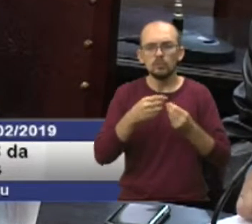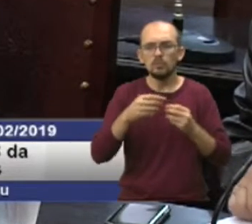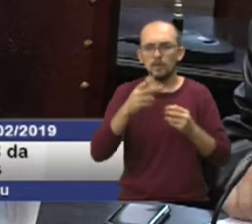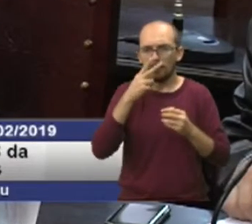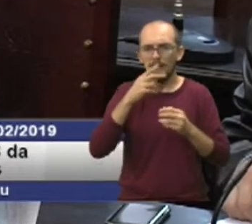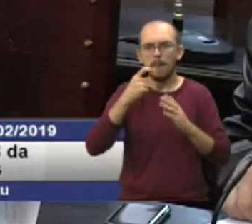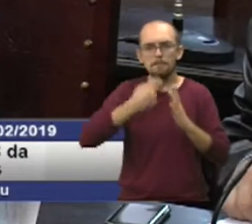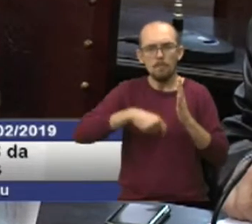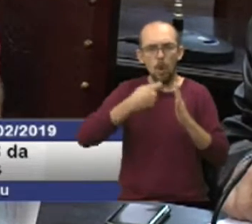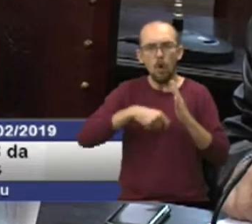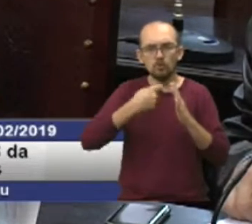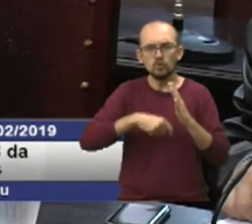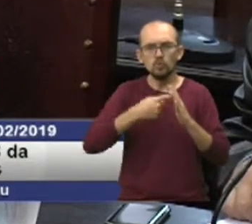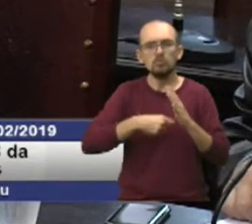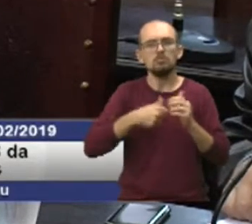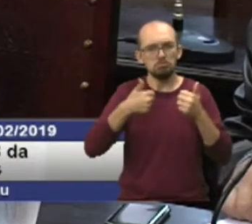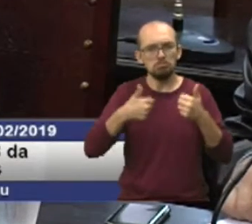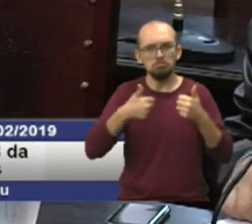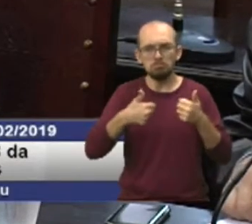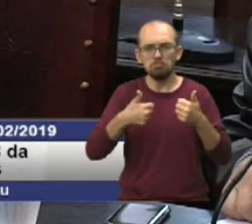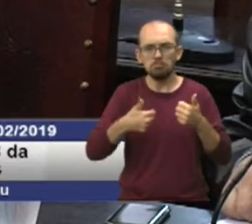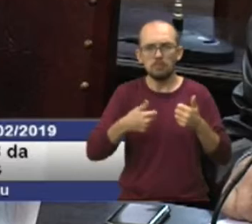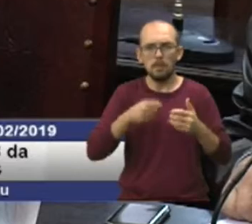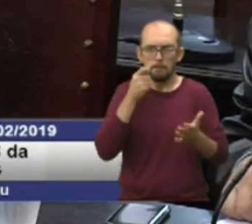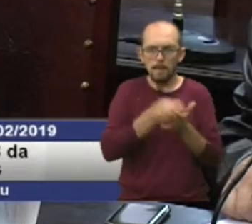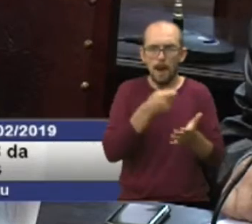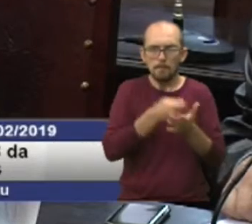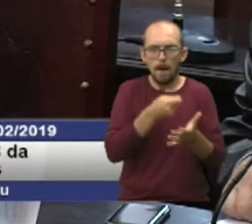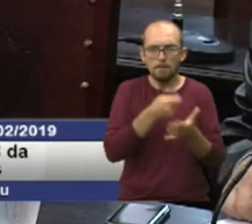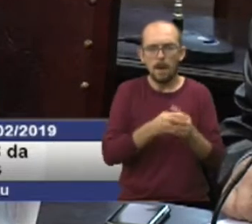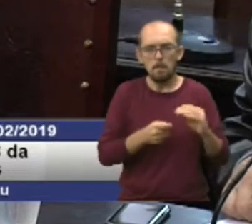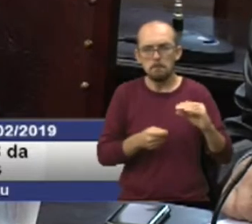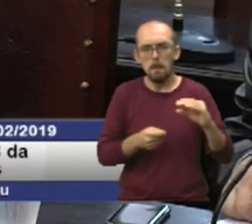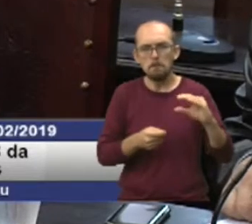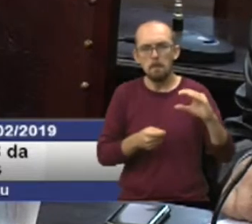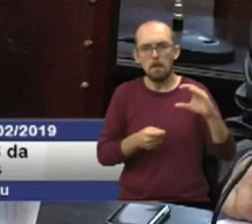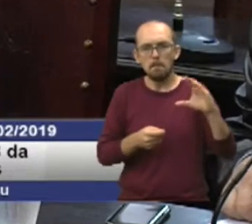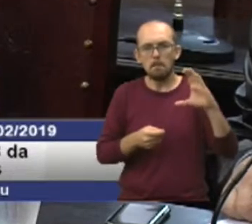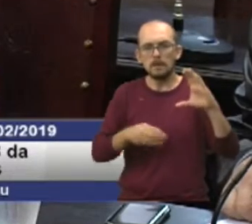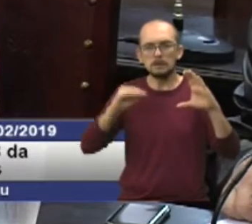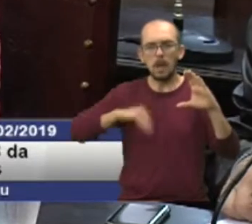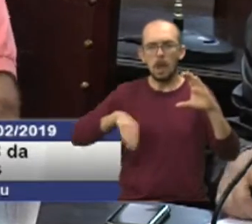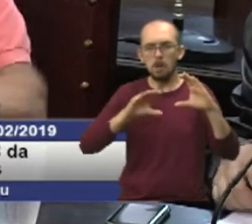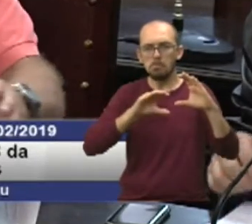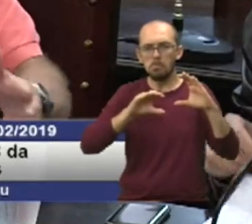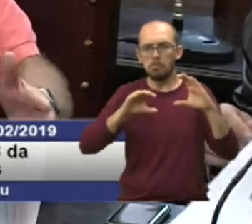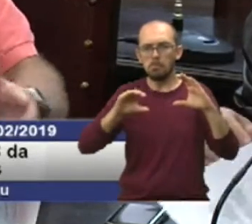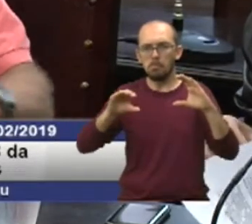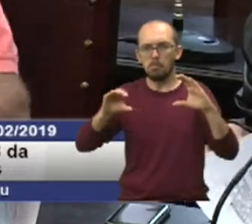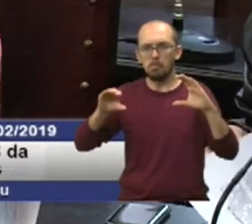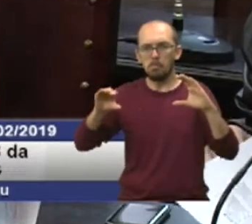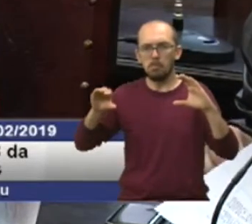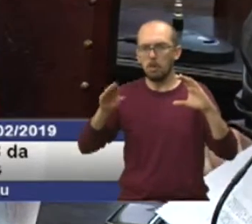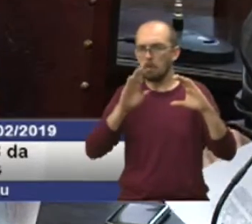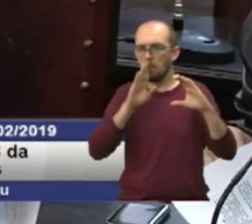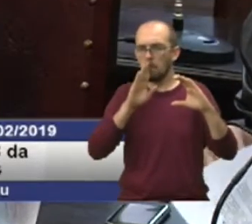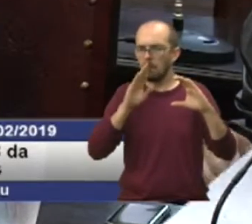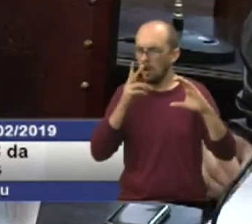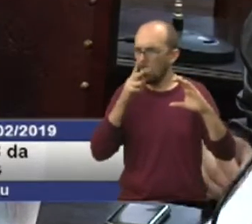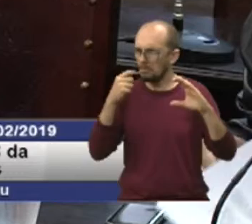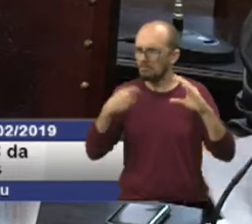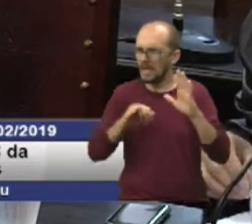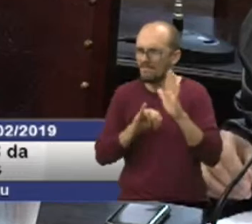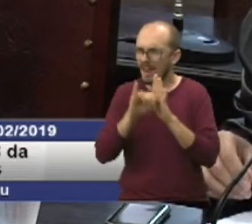prefeitura recebe. Tá? Uma vez acontecendo isso... Tá? Juridicamente e legalmente, não tem que se passar pelo menos a infração para o